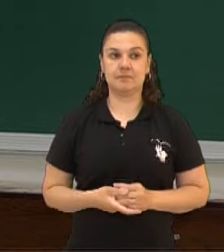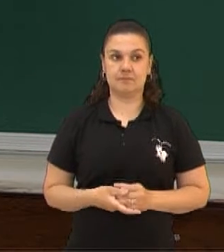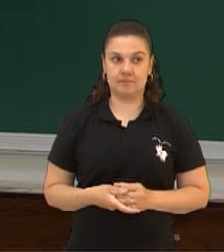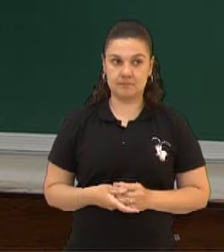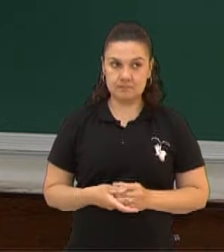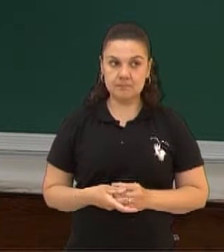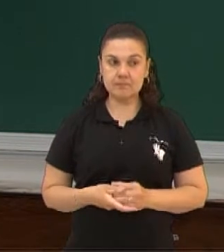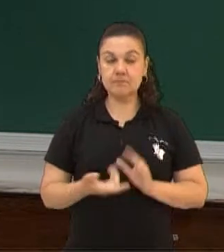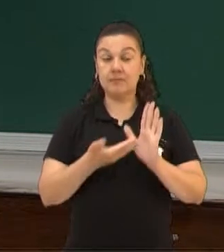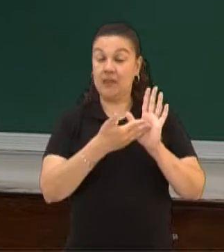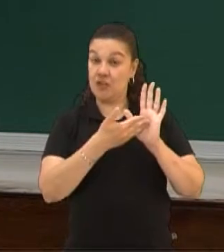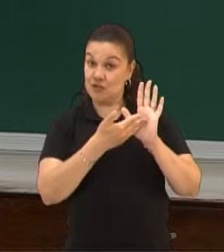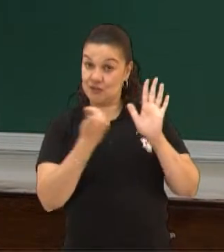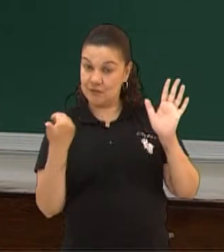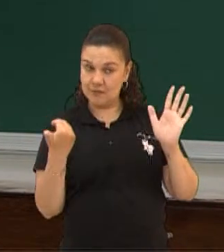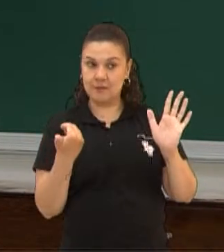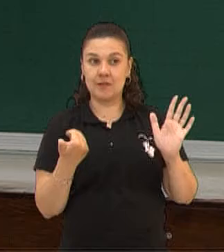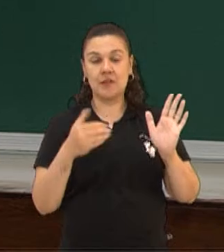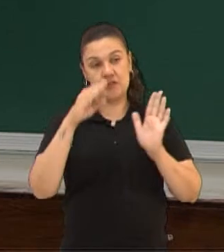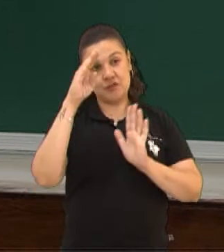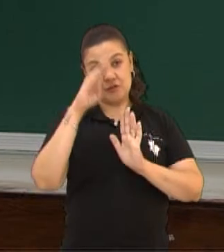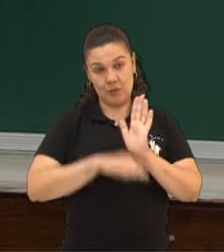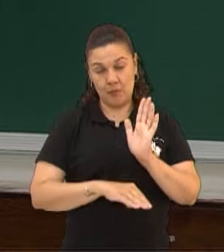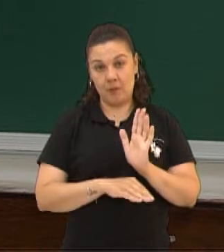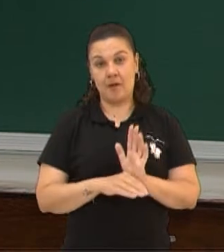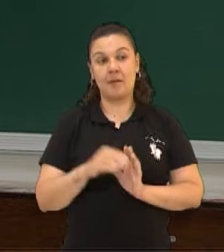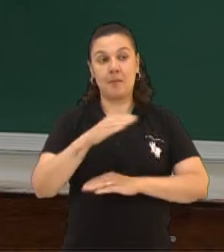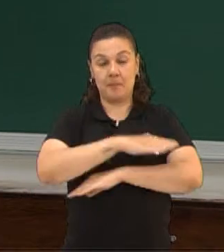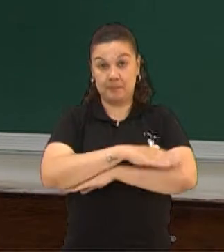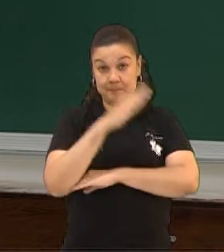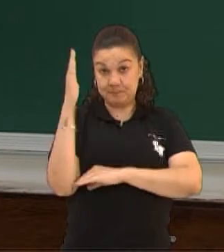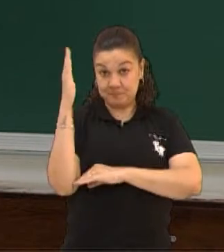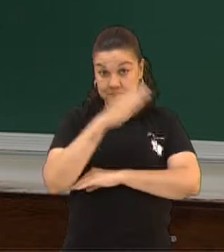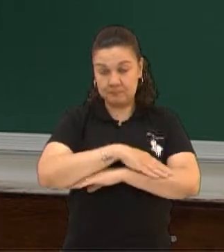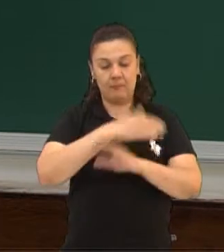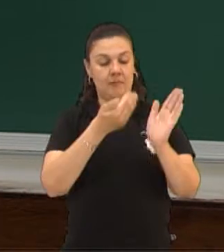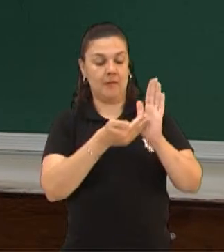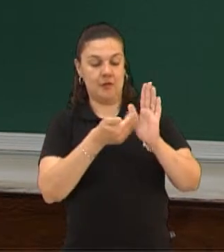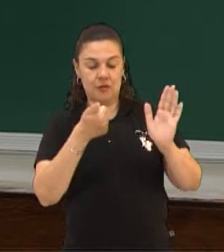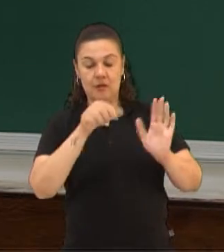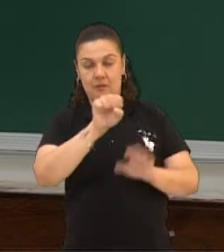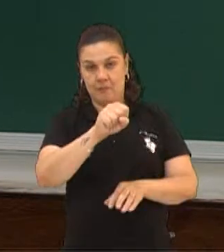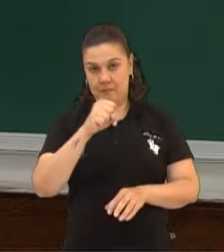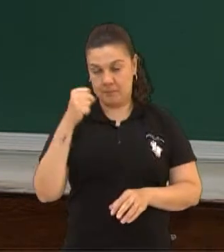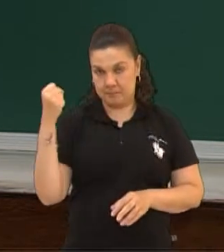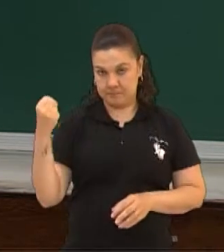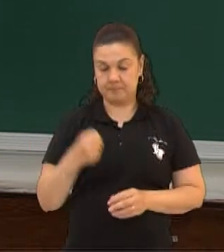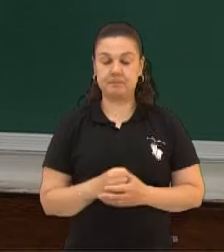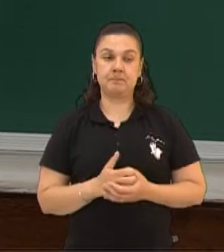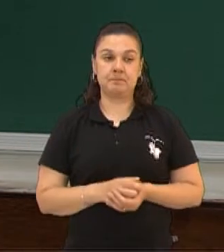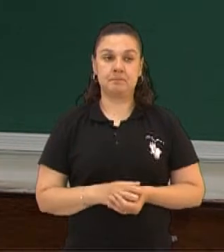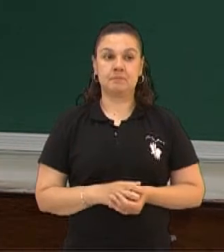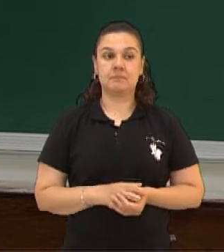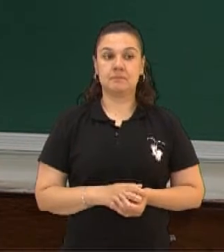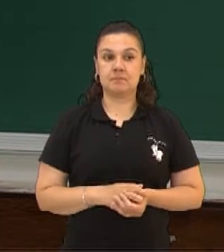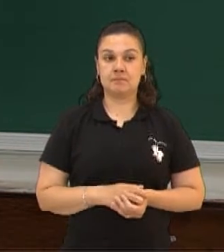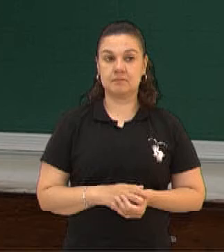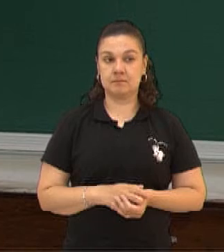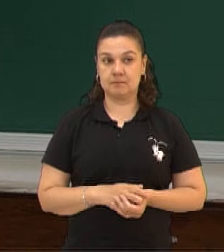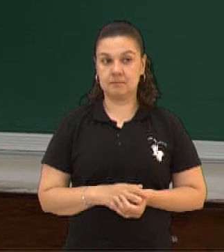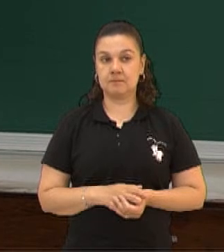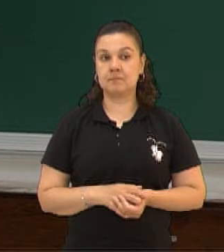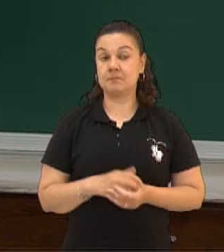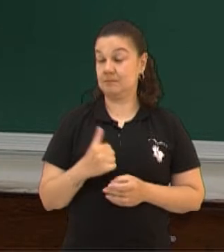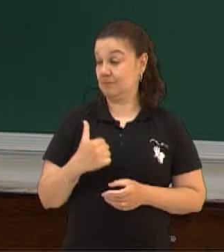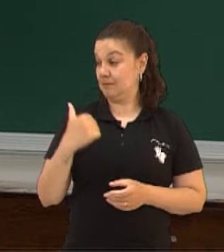área inteira dela e diminuir o tamanho da área da janela e o tamanho da área da porta, tá bom? Então, fazendo